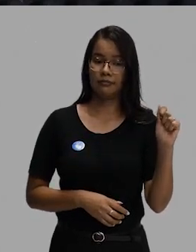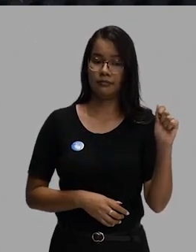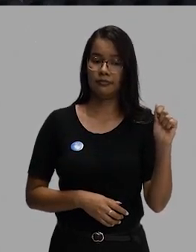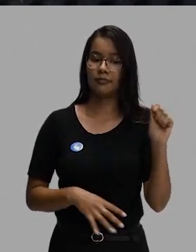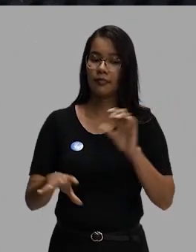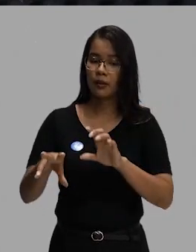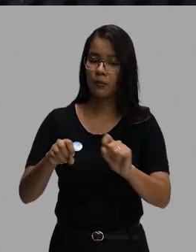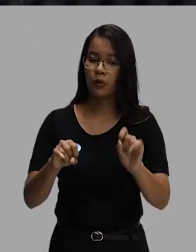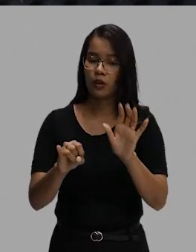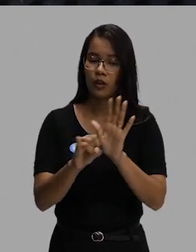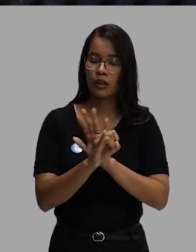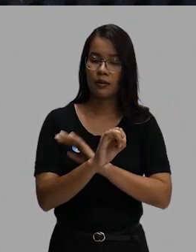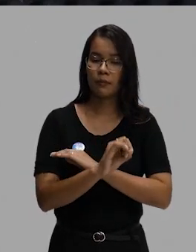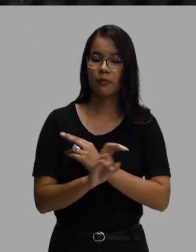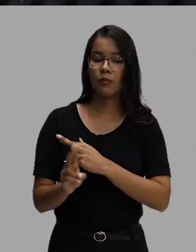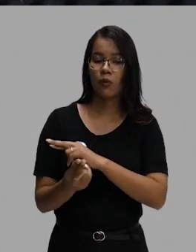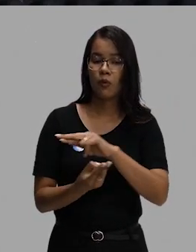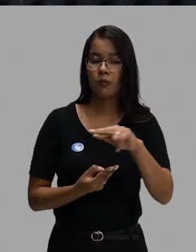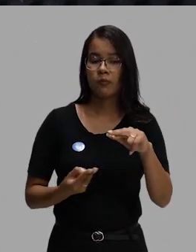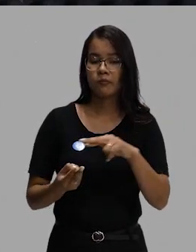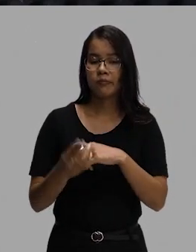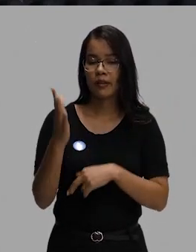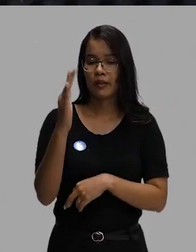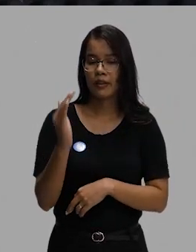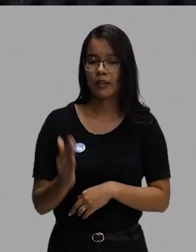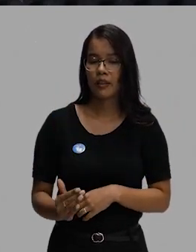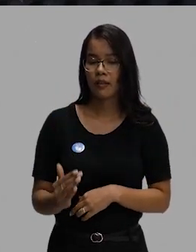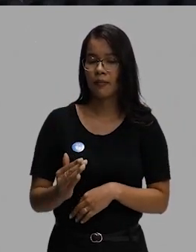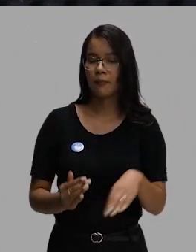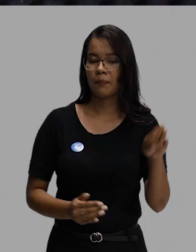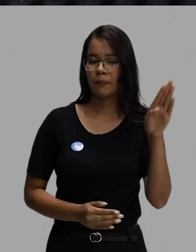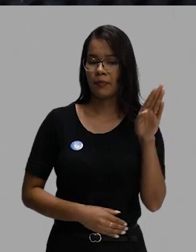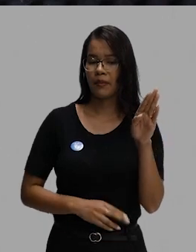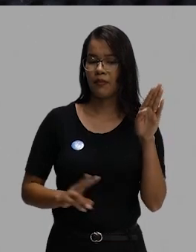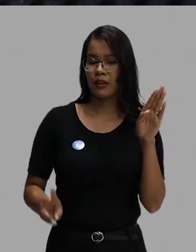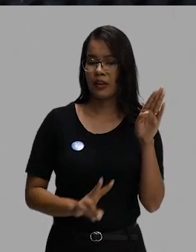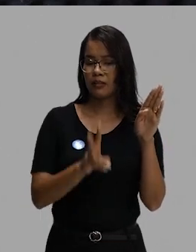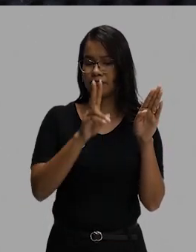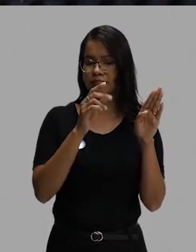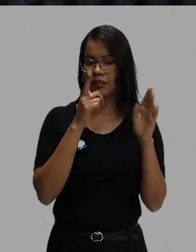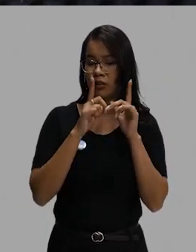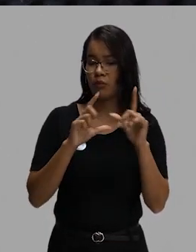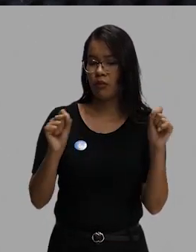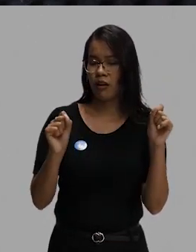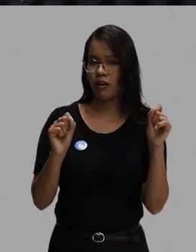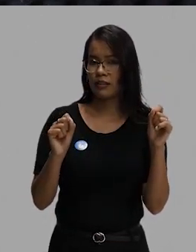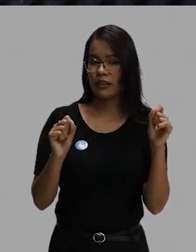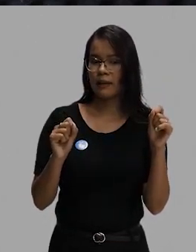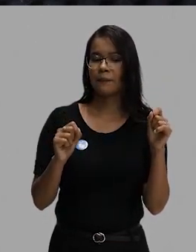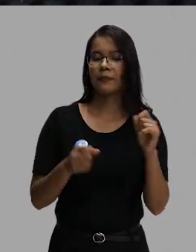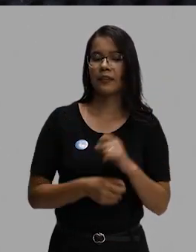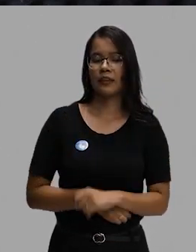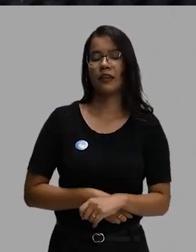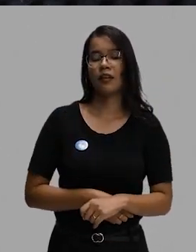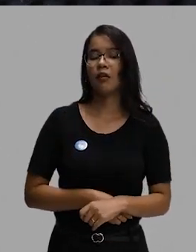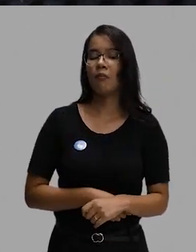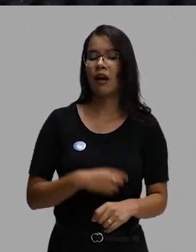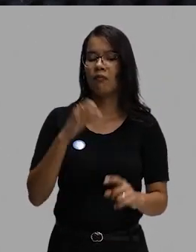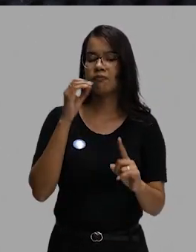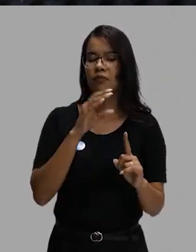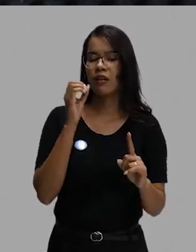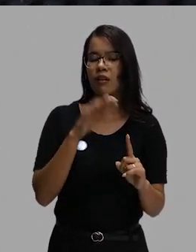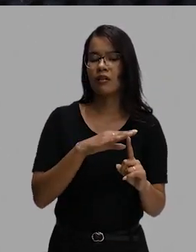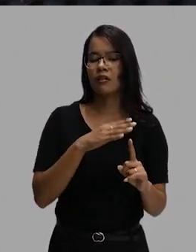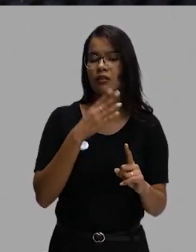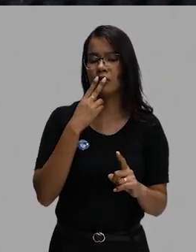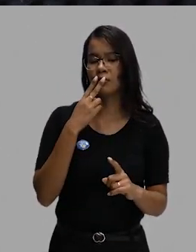coloquial brasileira, o coloquialismo é colocado como característica. Crítica aos maus hábitos do tabagismo, apesar dele falar de cigarro, ele não faz nenhuma